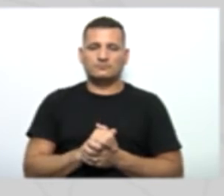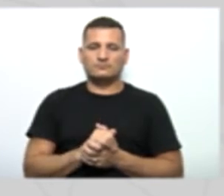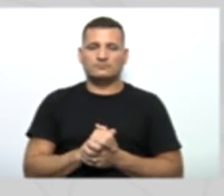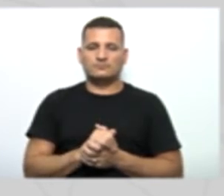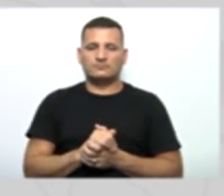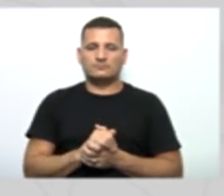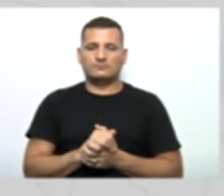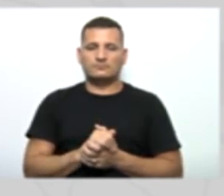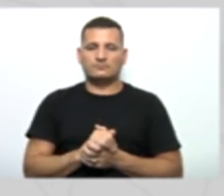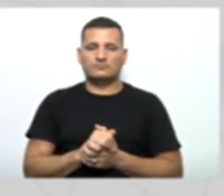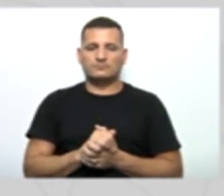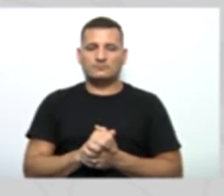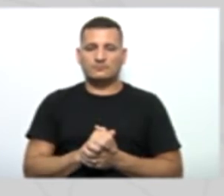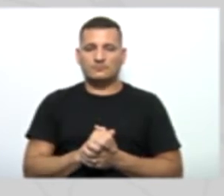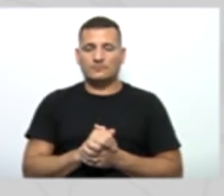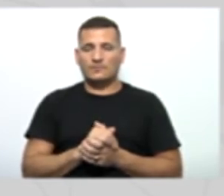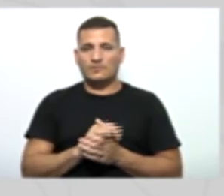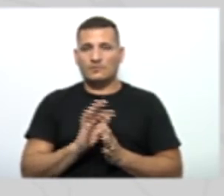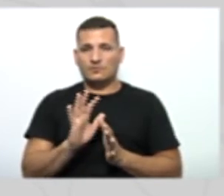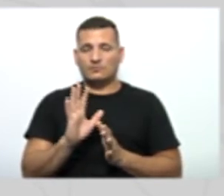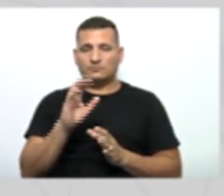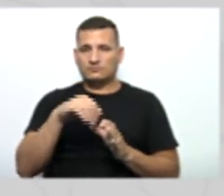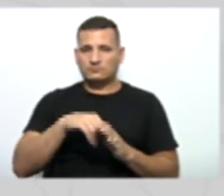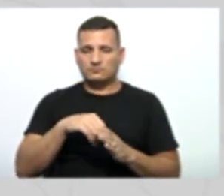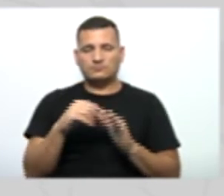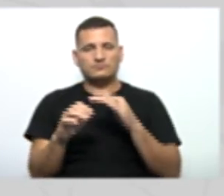em relação à concessionária: